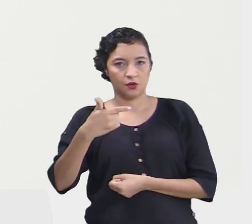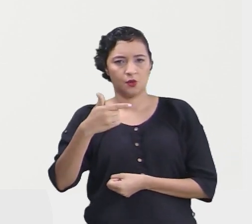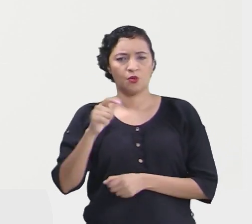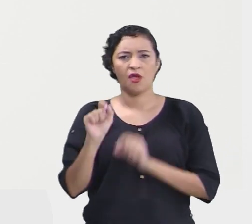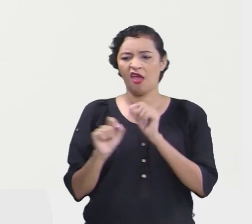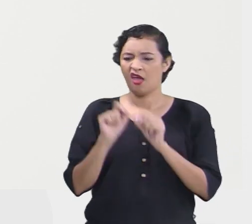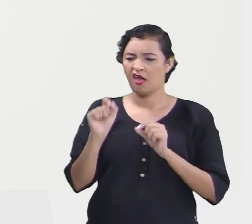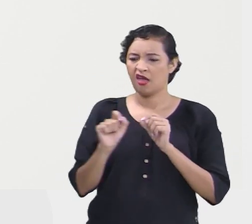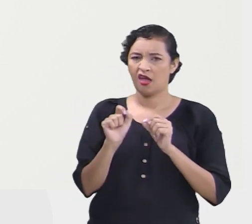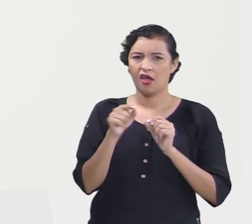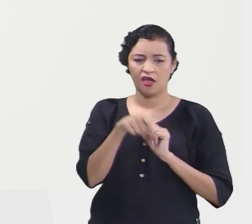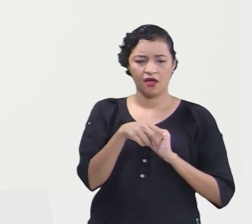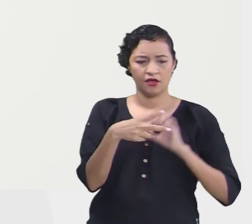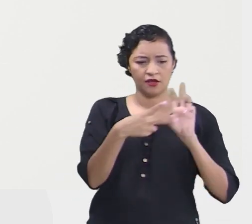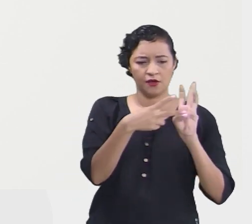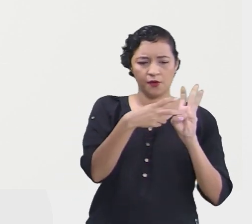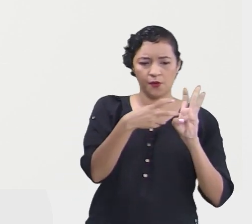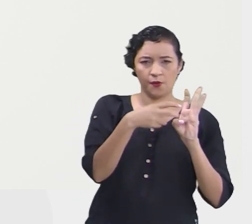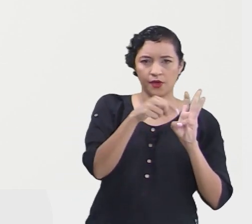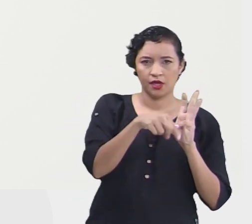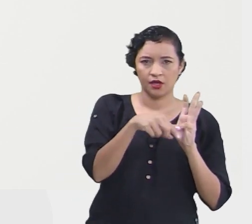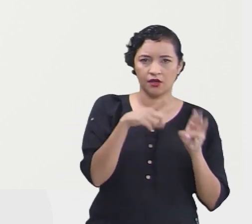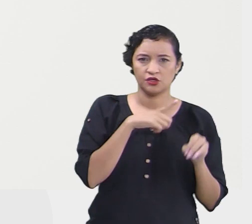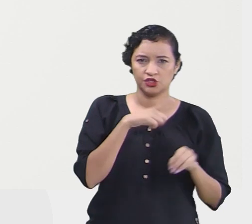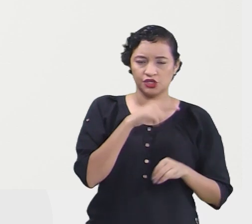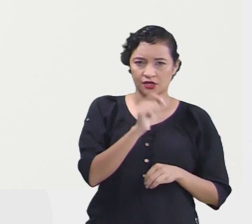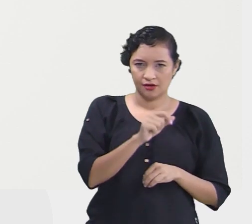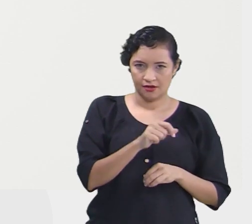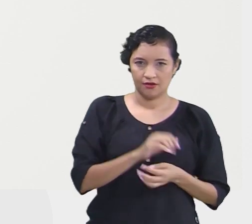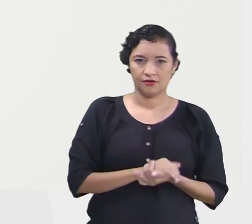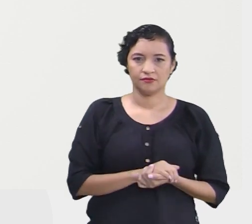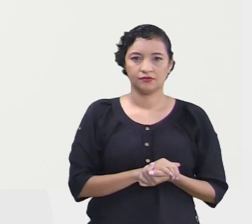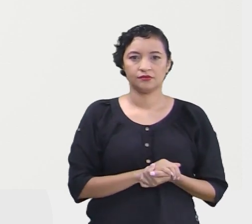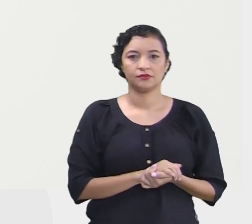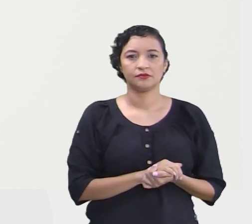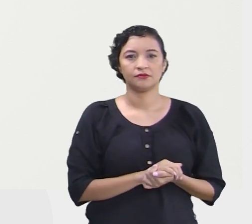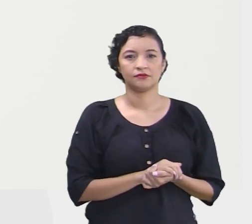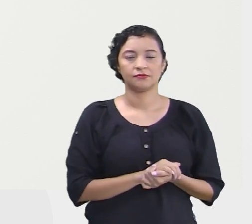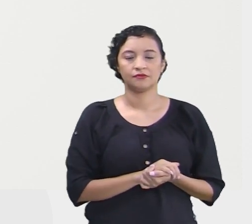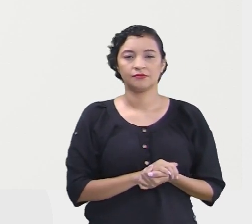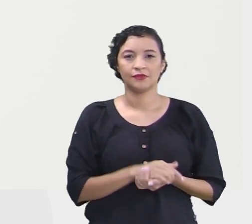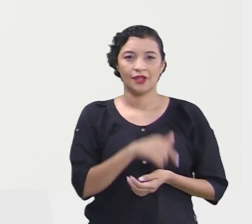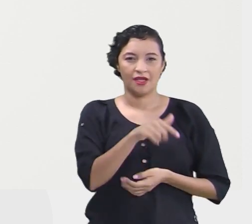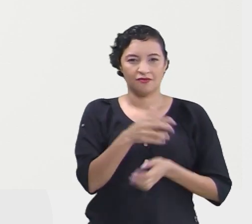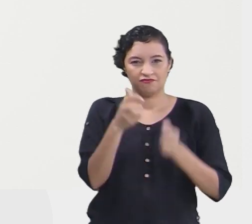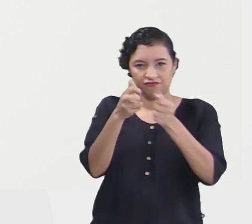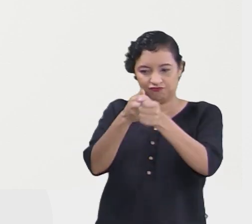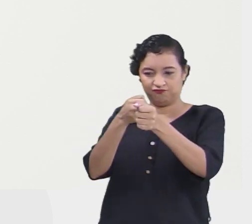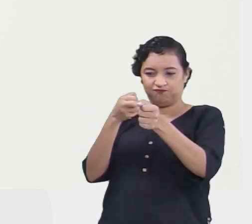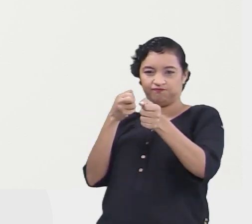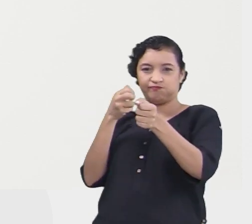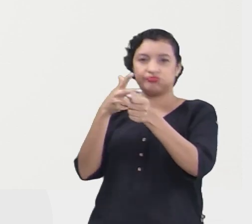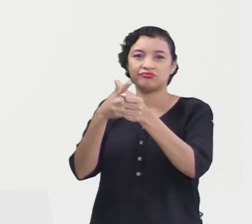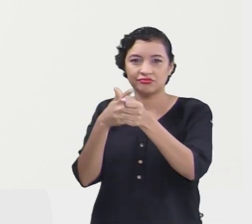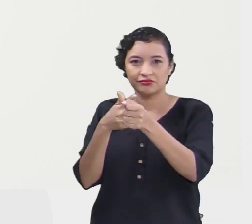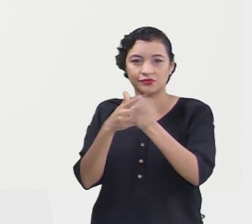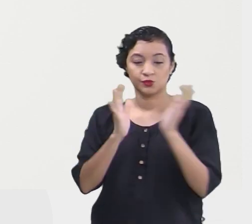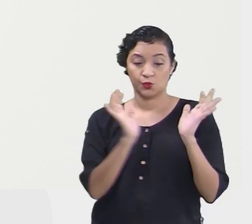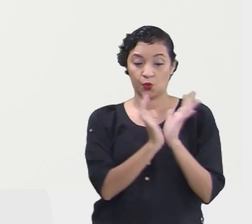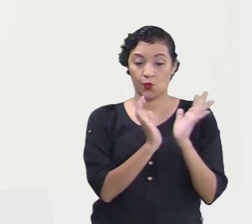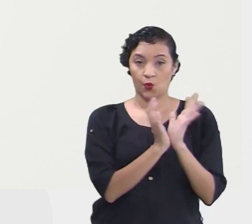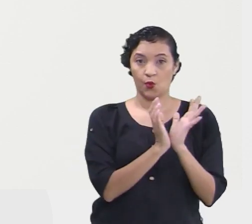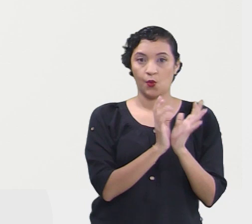Quem? A navegação espanhola de Francisco foi recebida com flechas de um grupo indígena